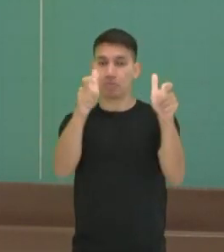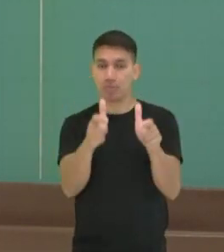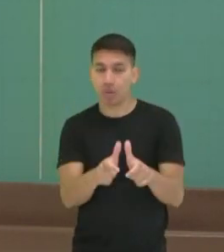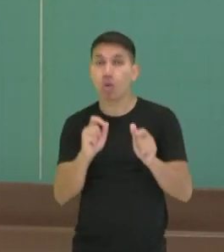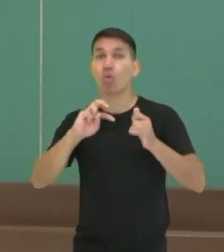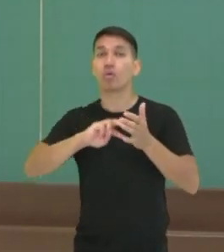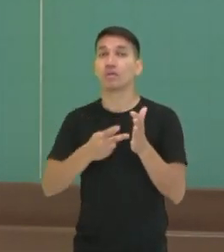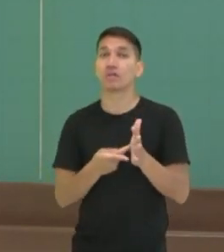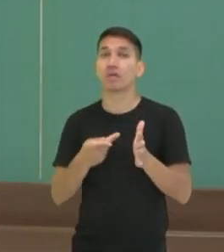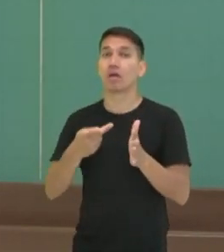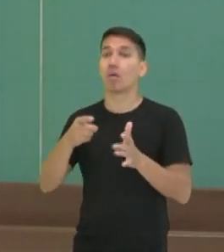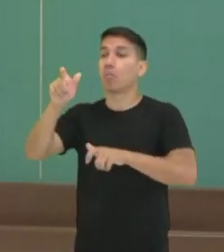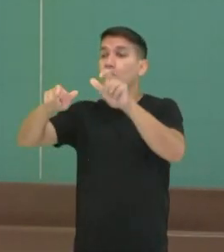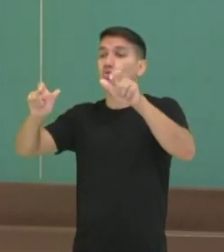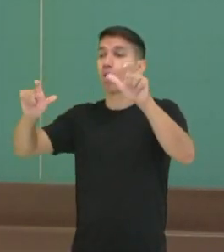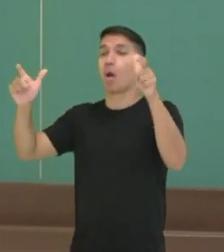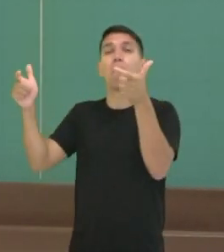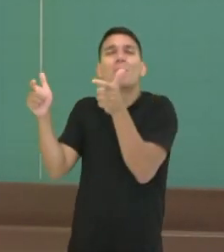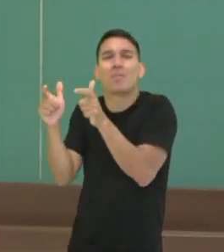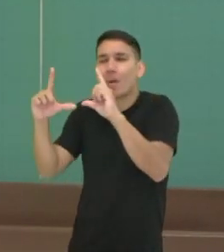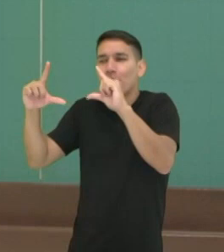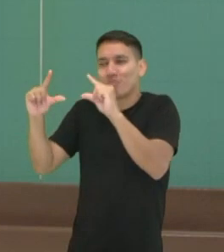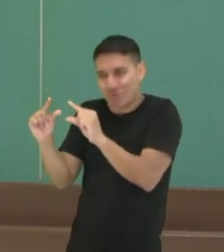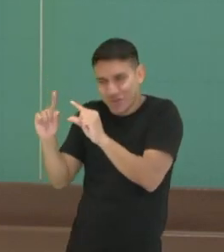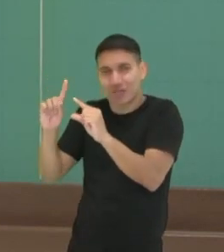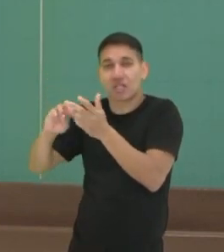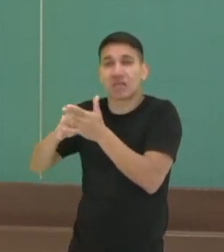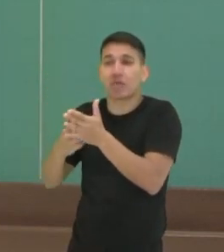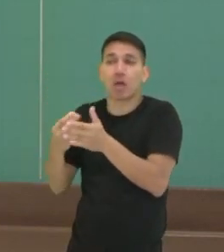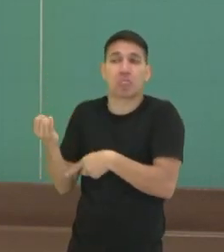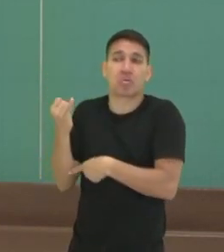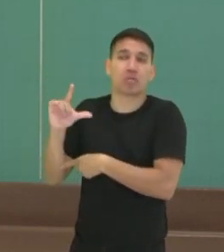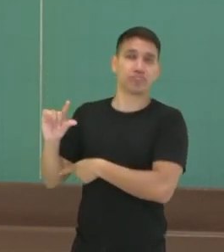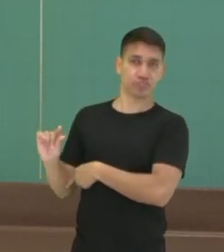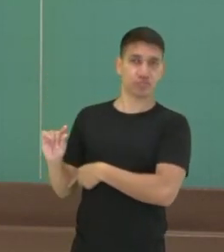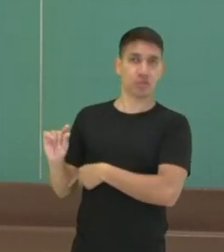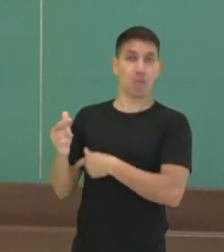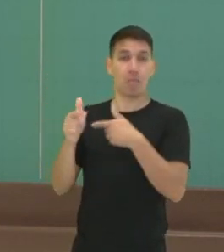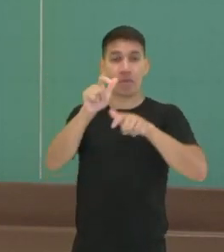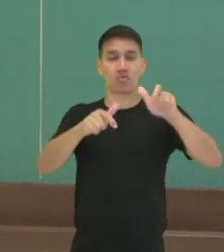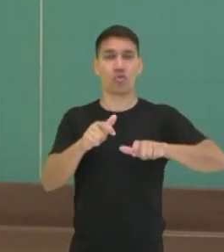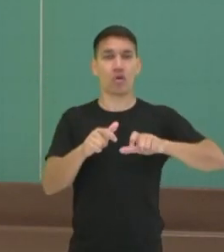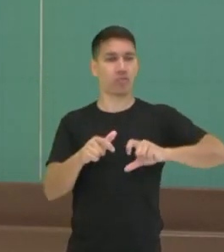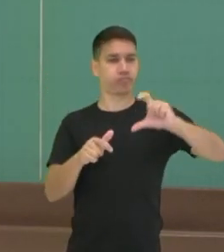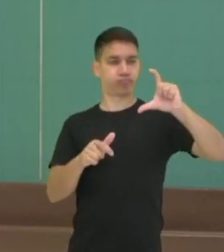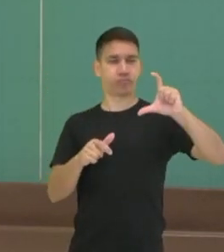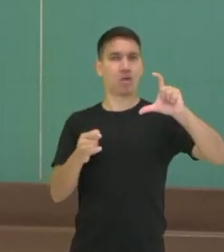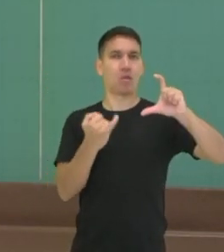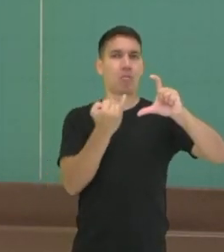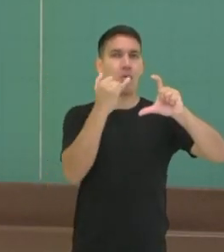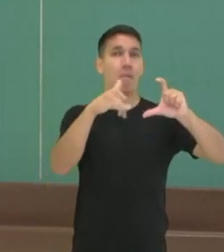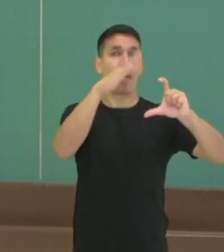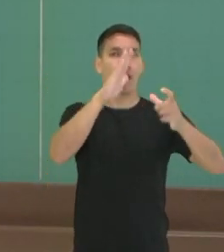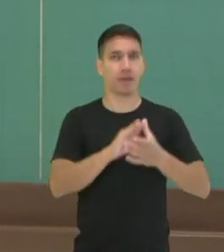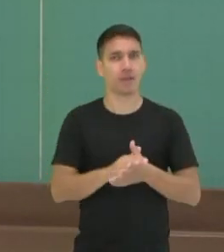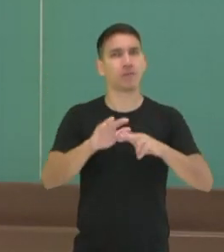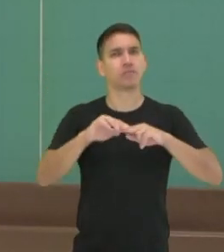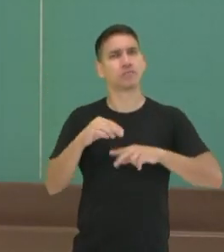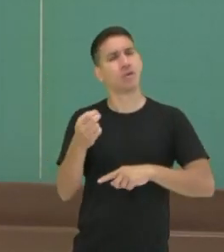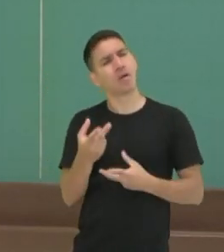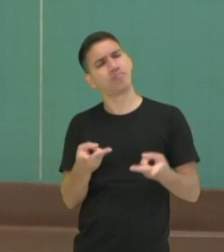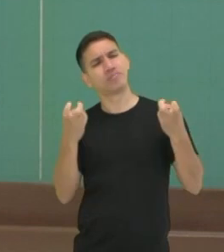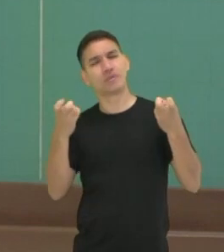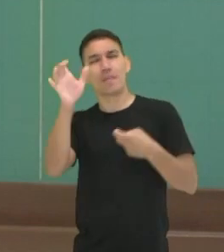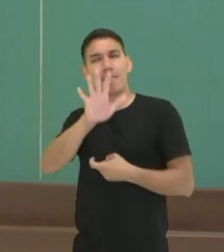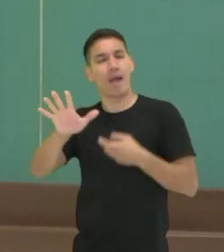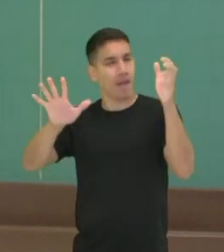menores, menos importância, pessoas maiores, mais importâncias. Teríamos uma planificação na imagem, ou seja, uma coisa muito parecida com o egípcio. Então, as